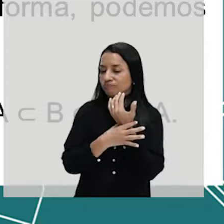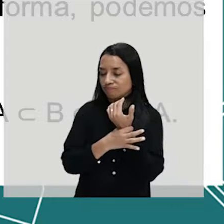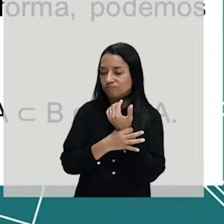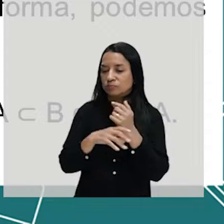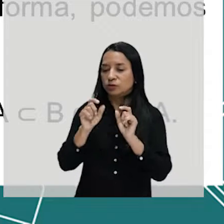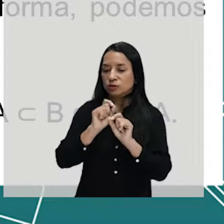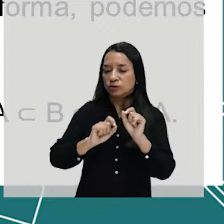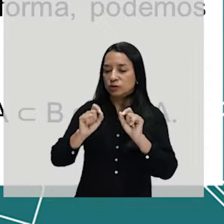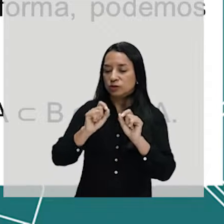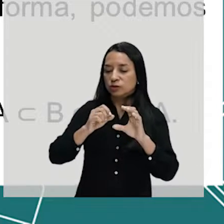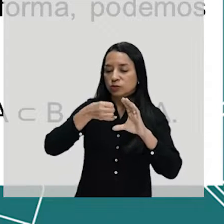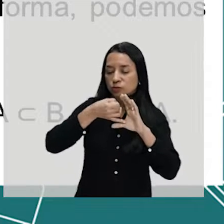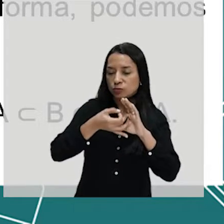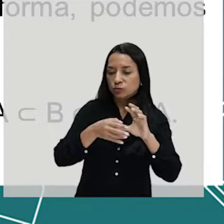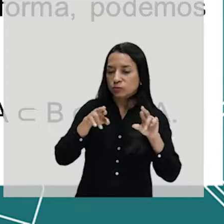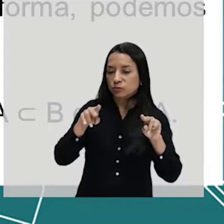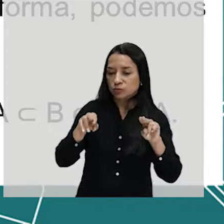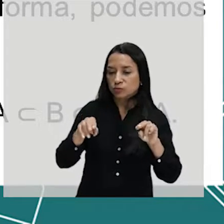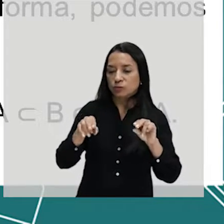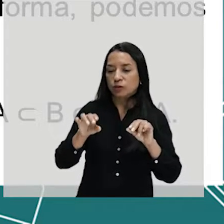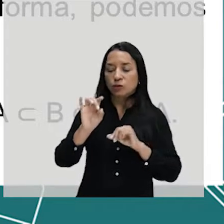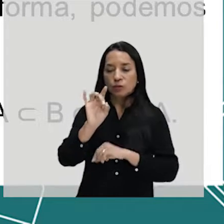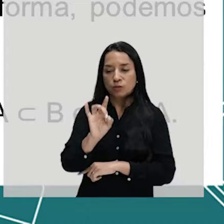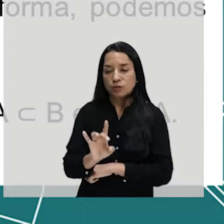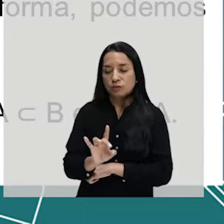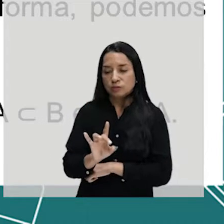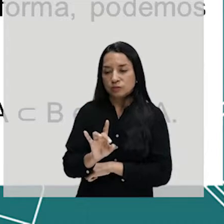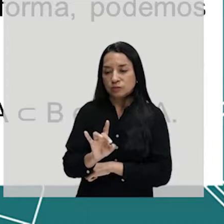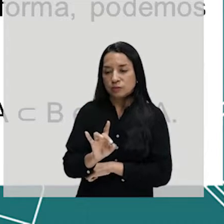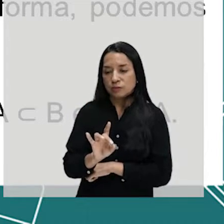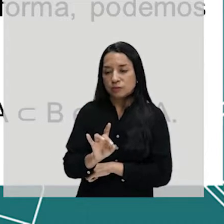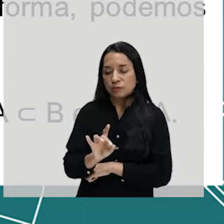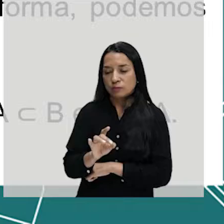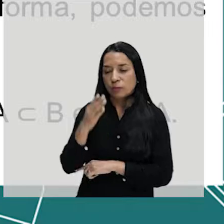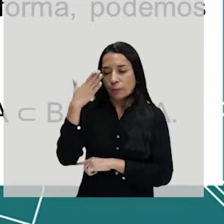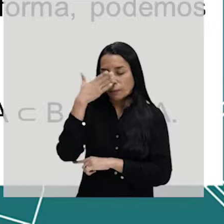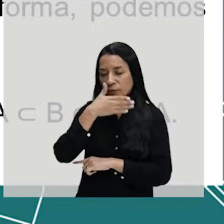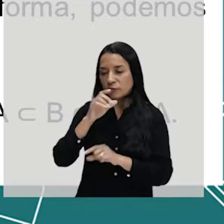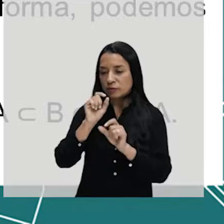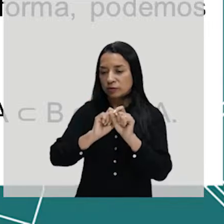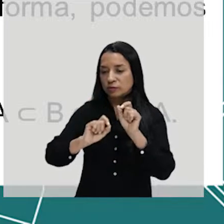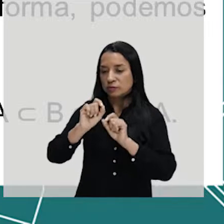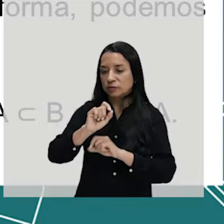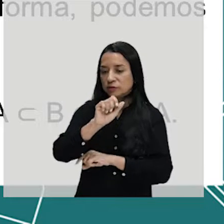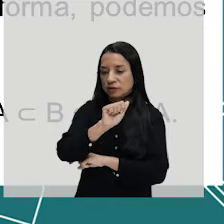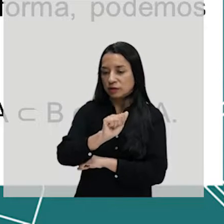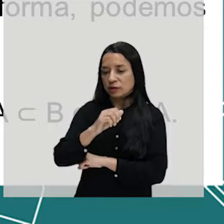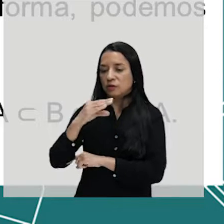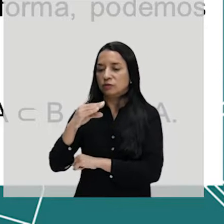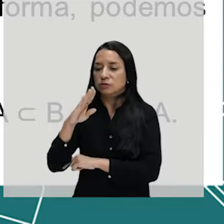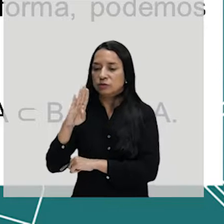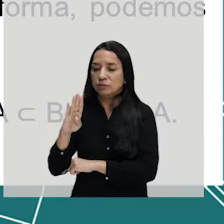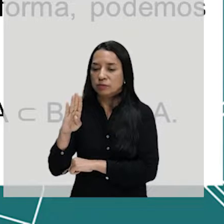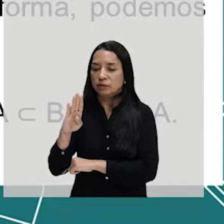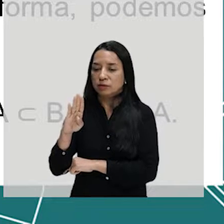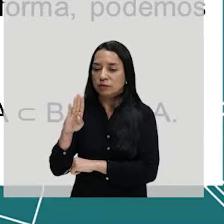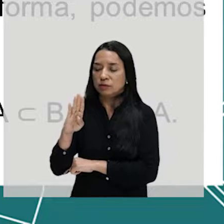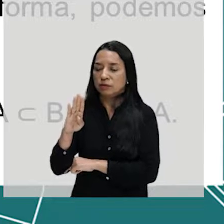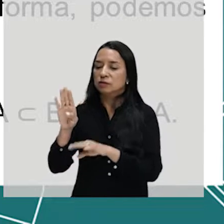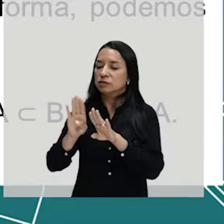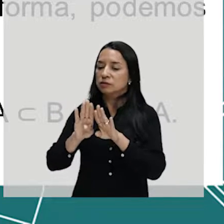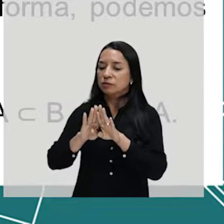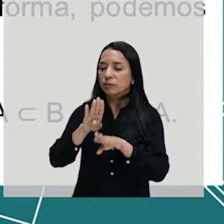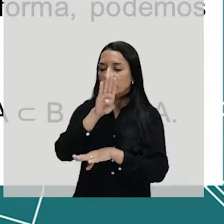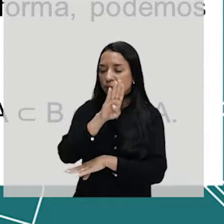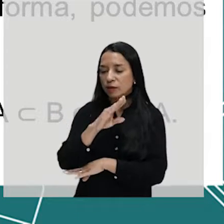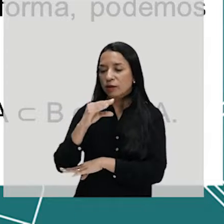que os conjuntos são iguais é suficiente né que seja aprovado aqui o a está contido em b e que também